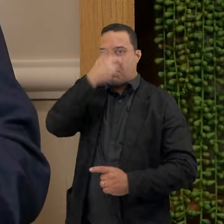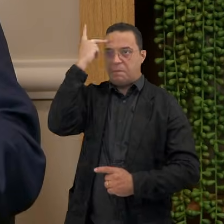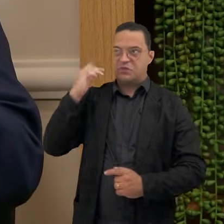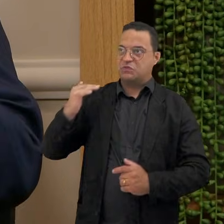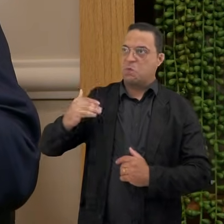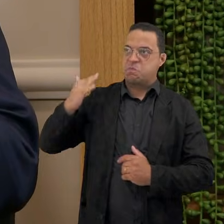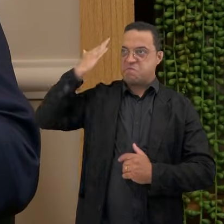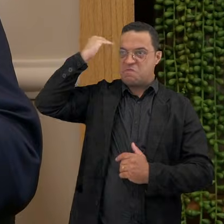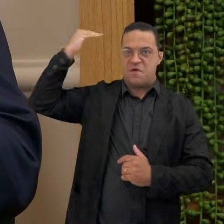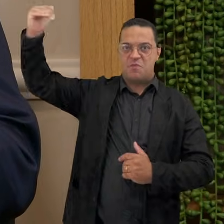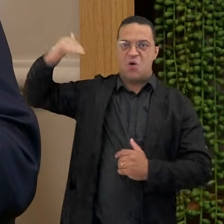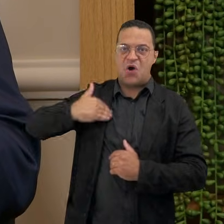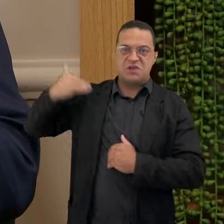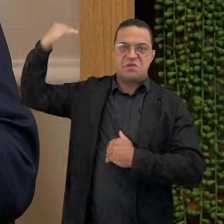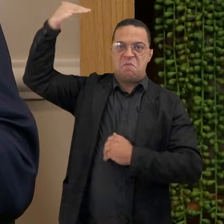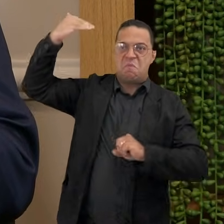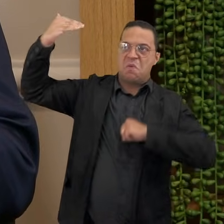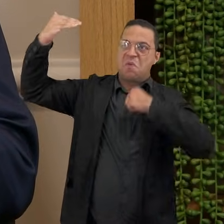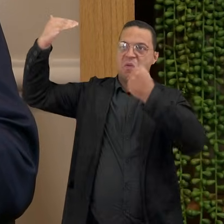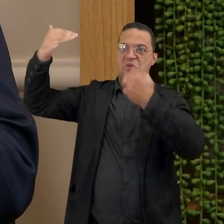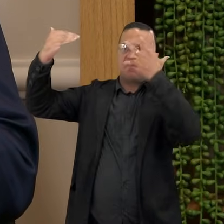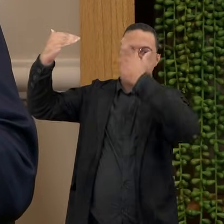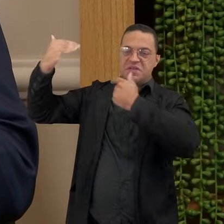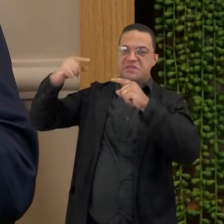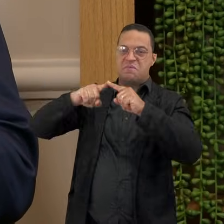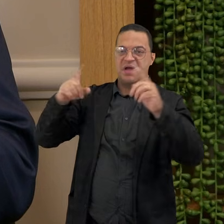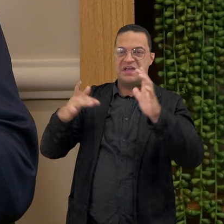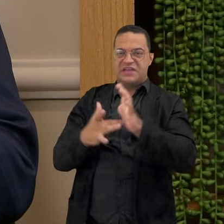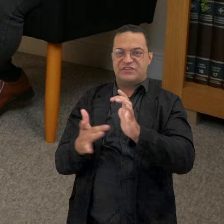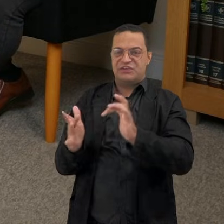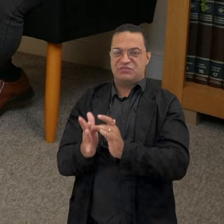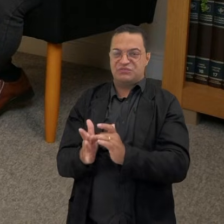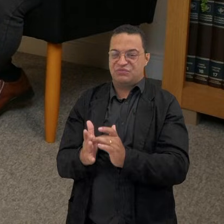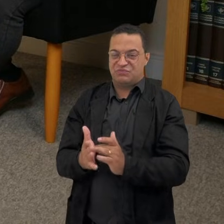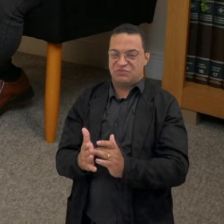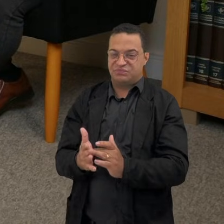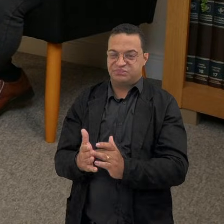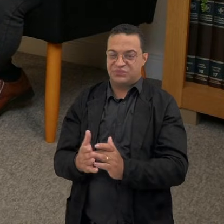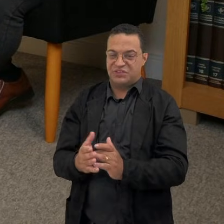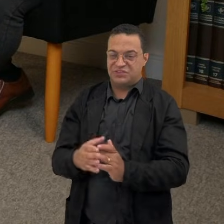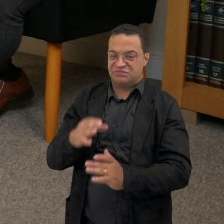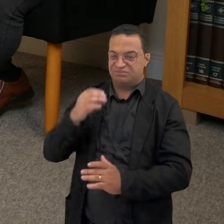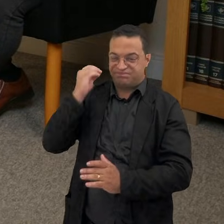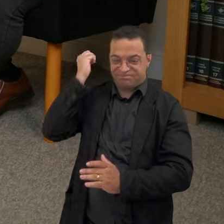A nação de Israel, pastor Fernando, ela é representada por uma árvore, né? Sim. Qual